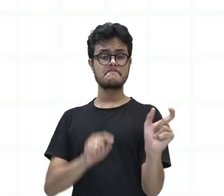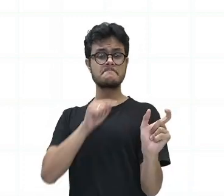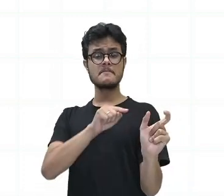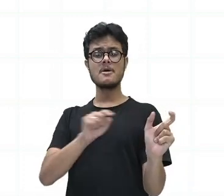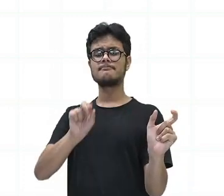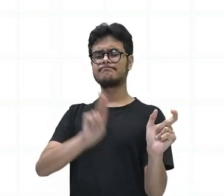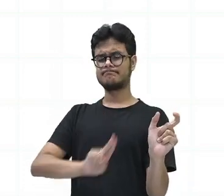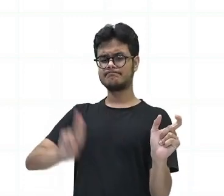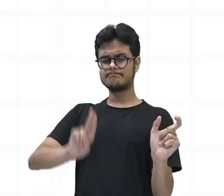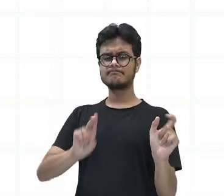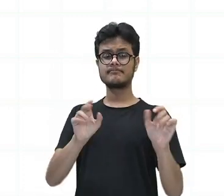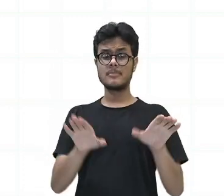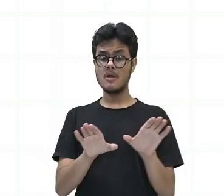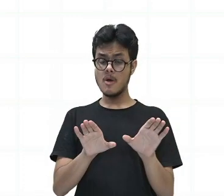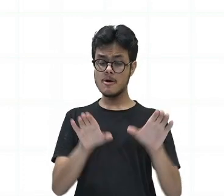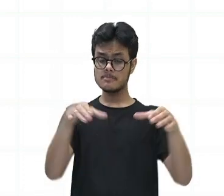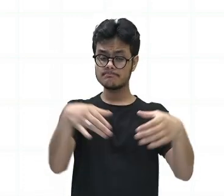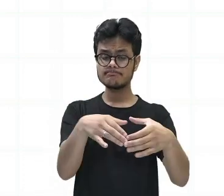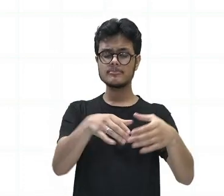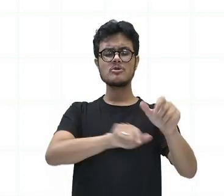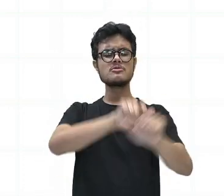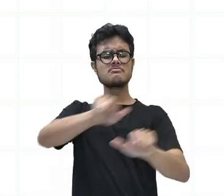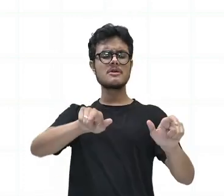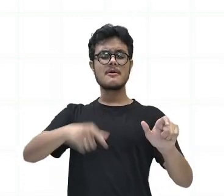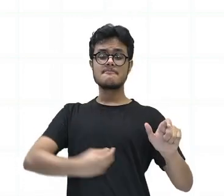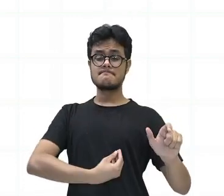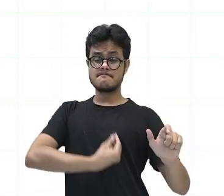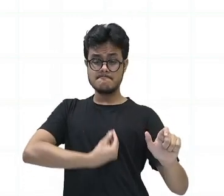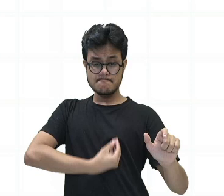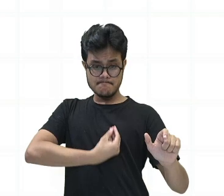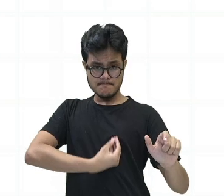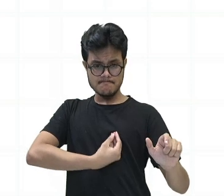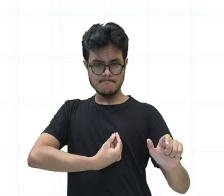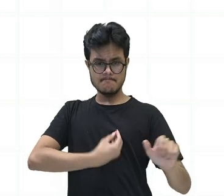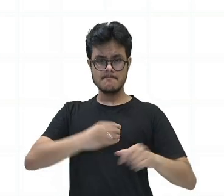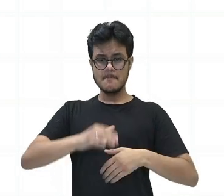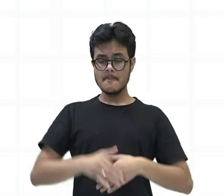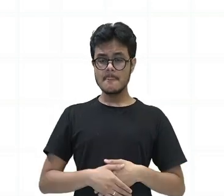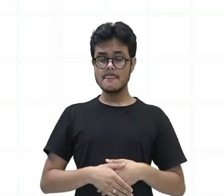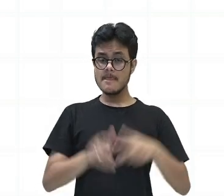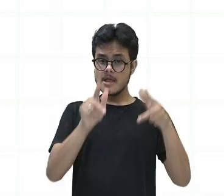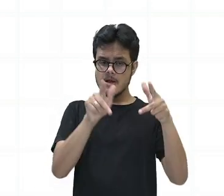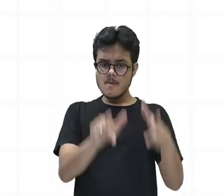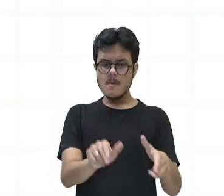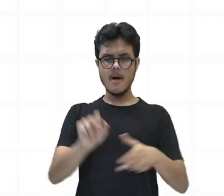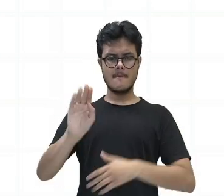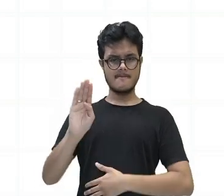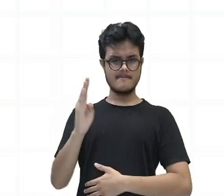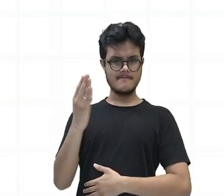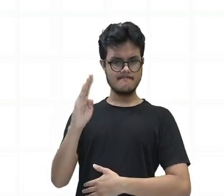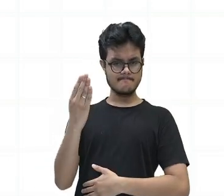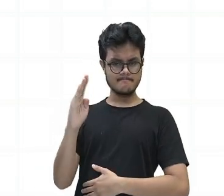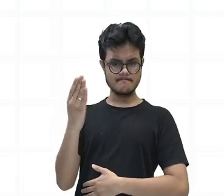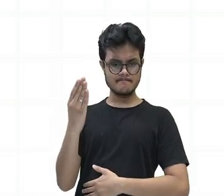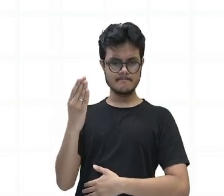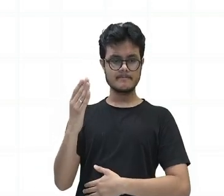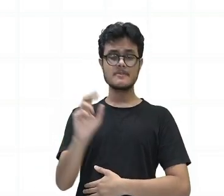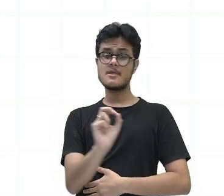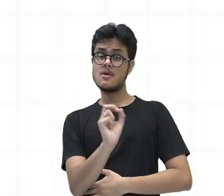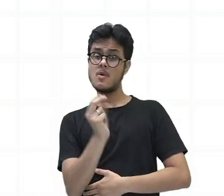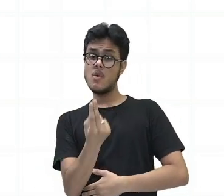seria etnia? É uma palavra usada para fazer referência a um grupo